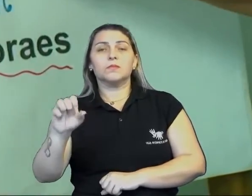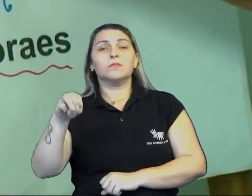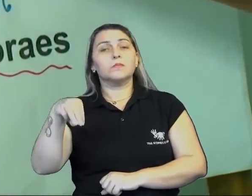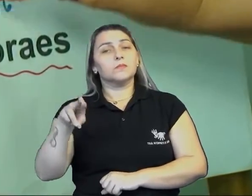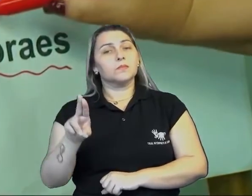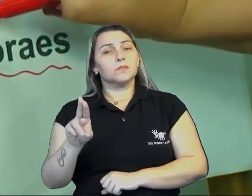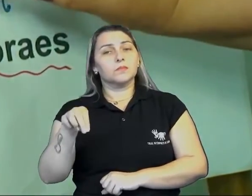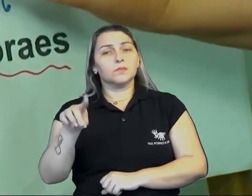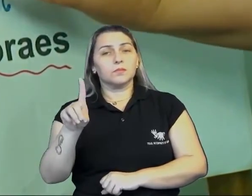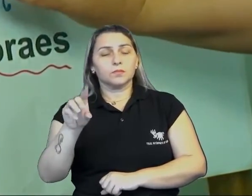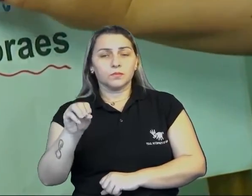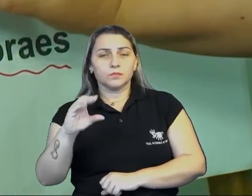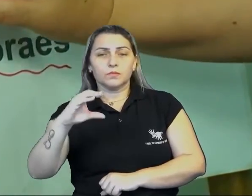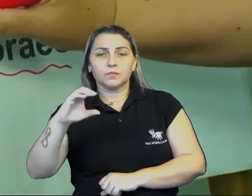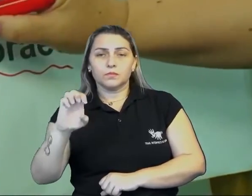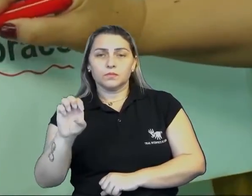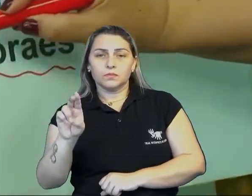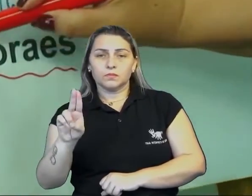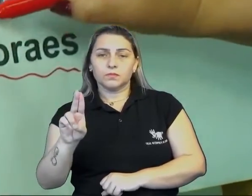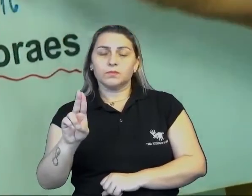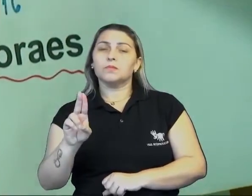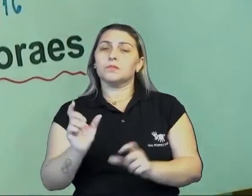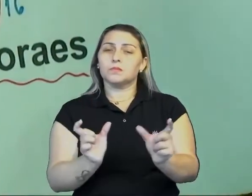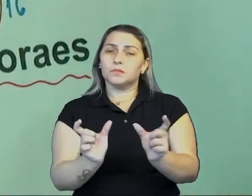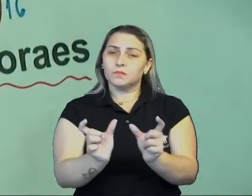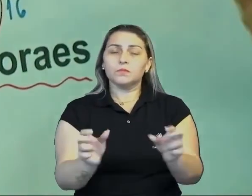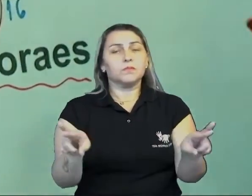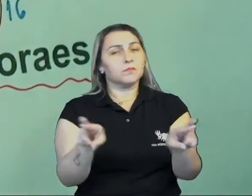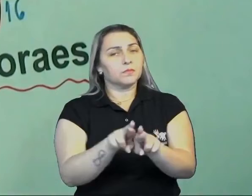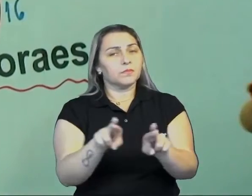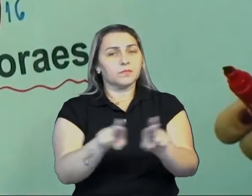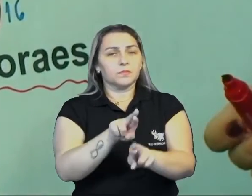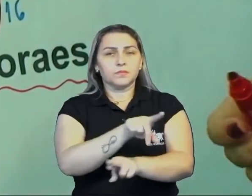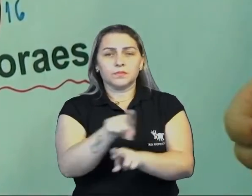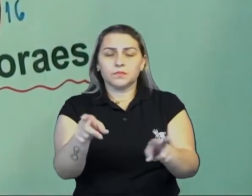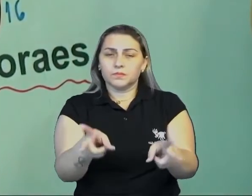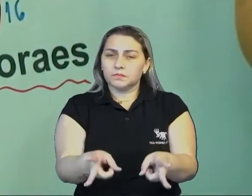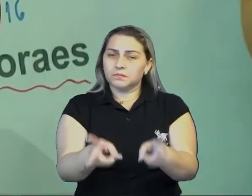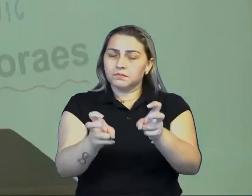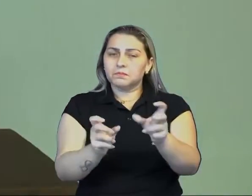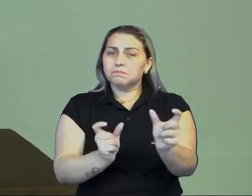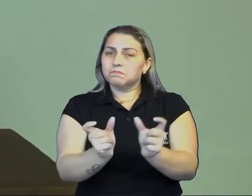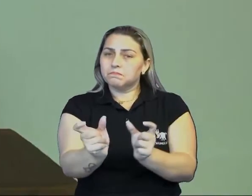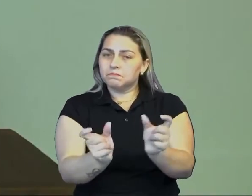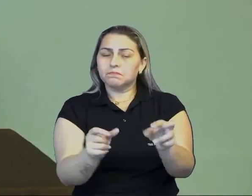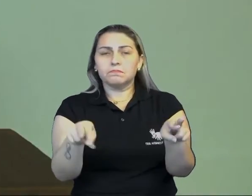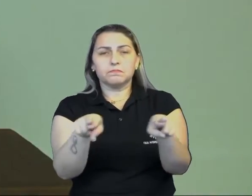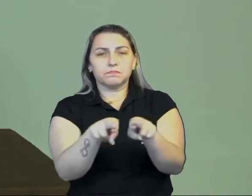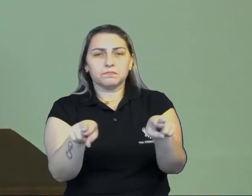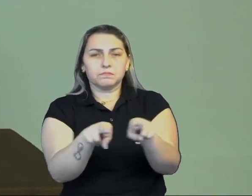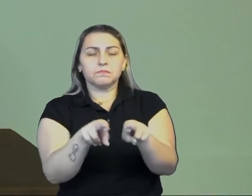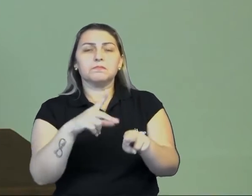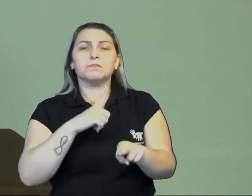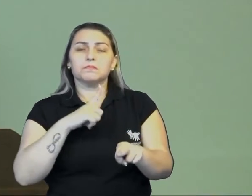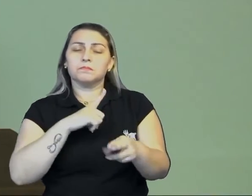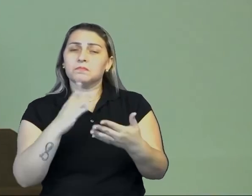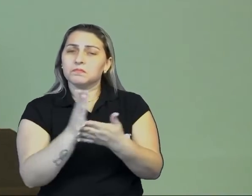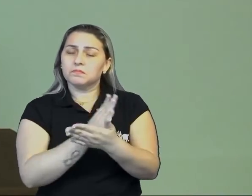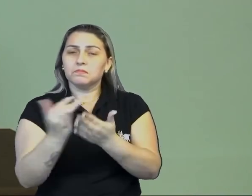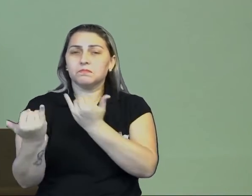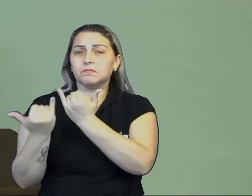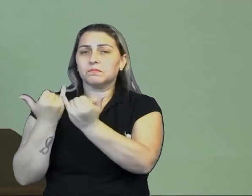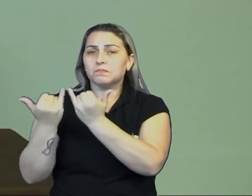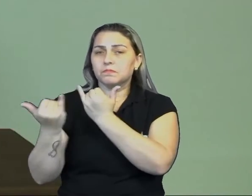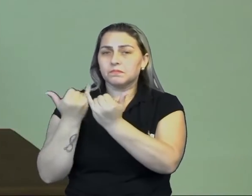quartel e céu. Vocês perceberam que essas palavras que rimam, elas têm algo em